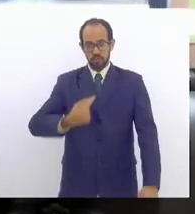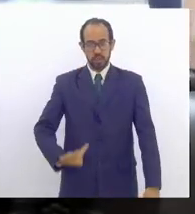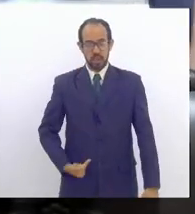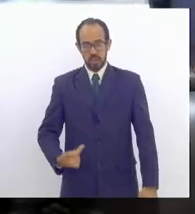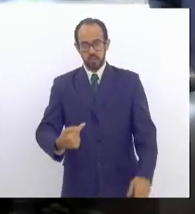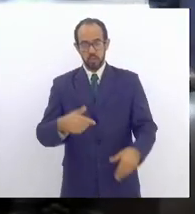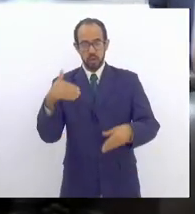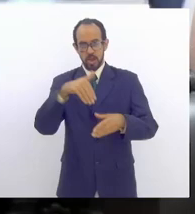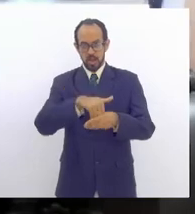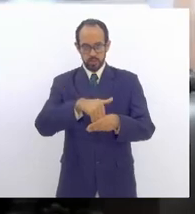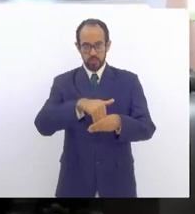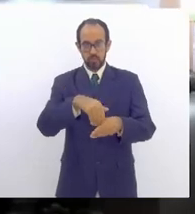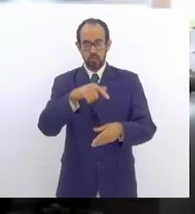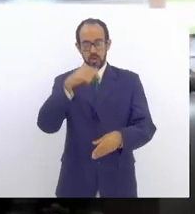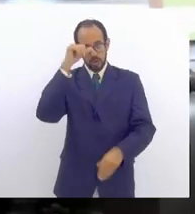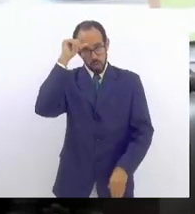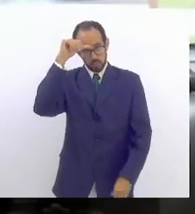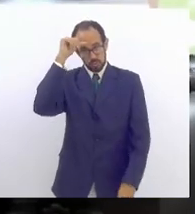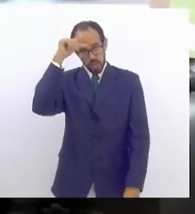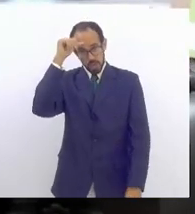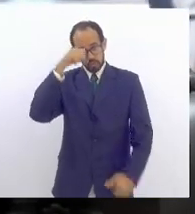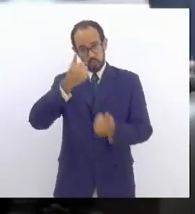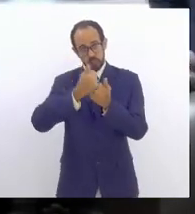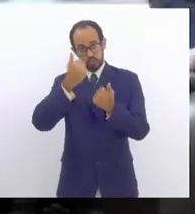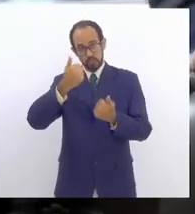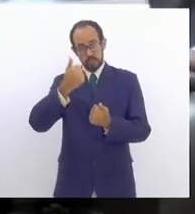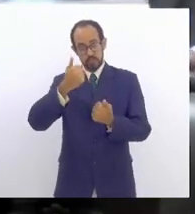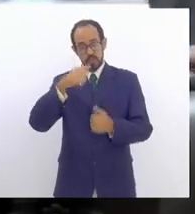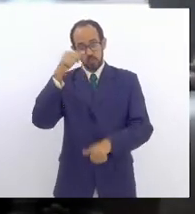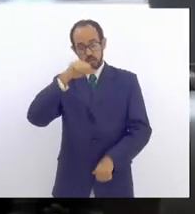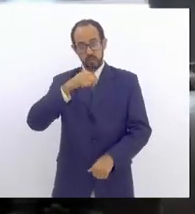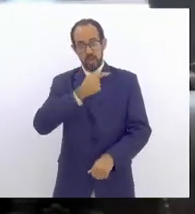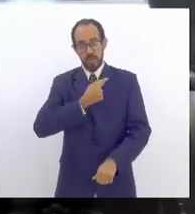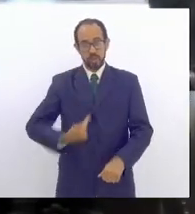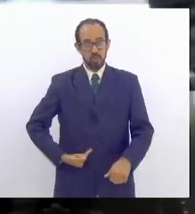Cláudio Castro, o senhor vice-governador eleito Tiago Pampolha.